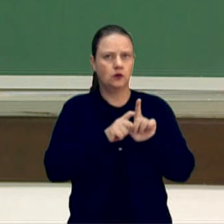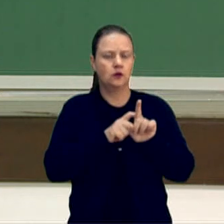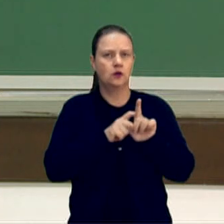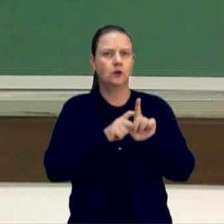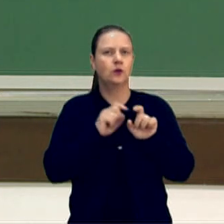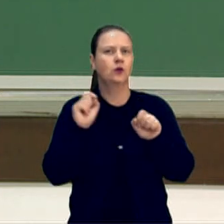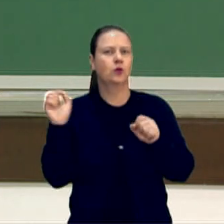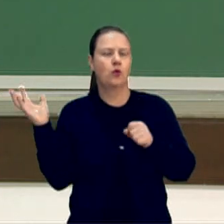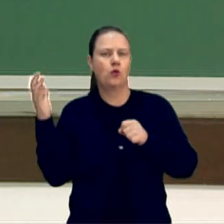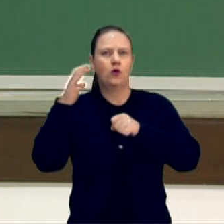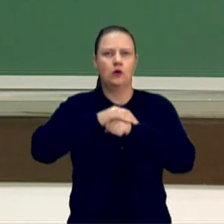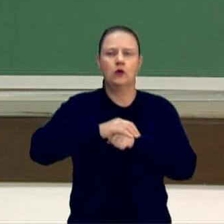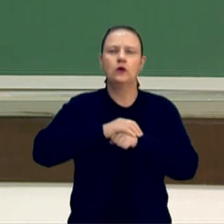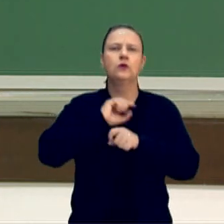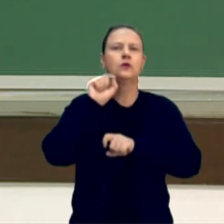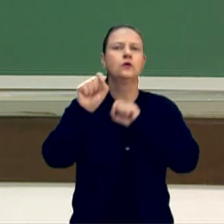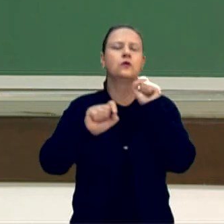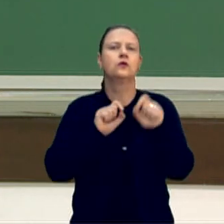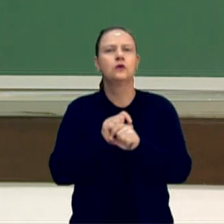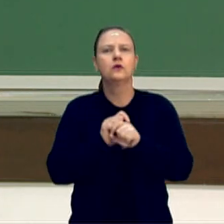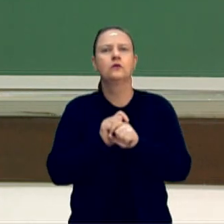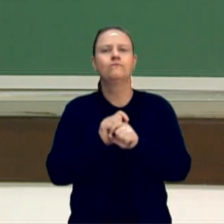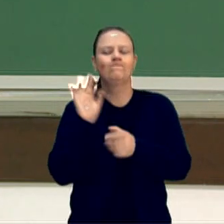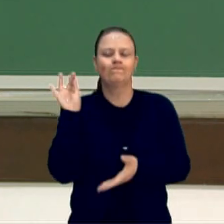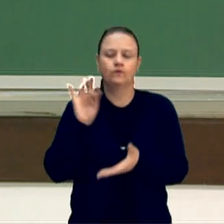sim determinantes para com essa